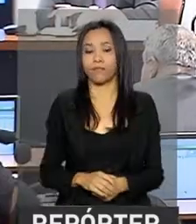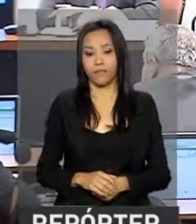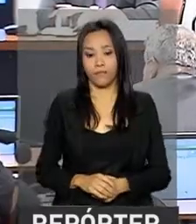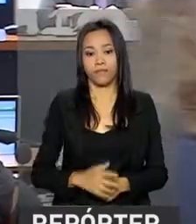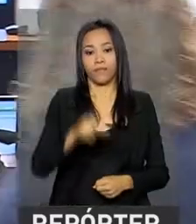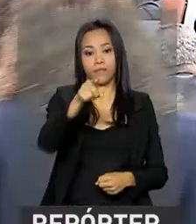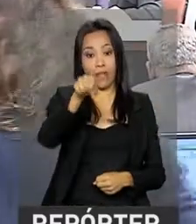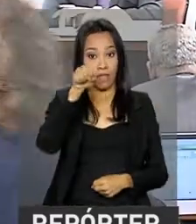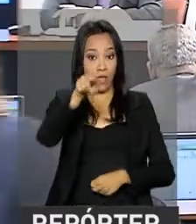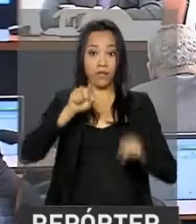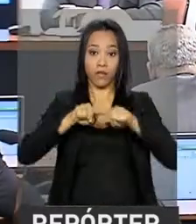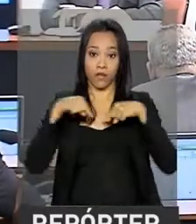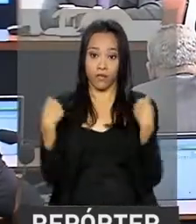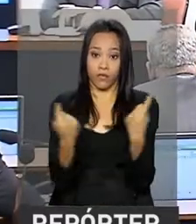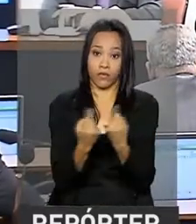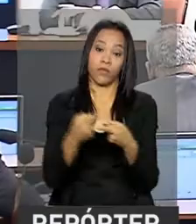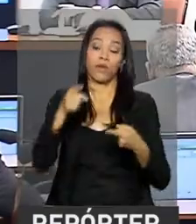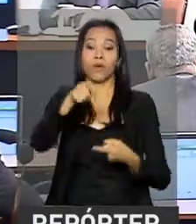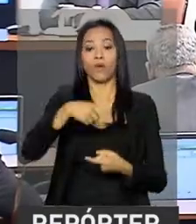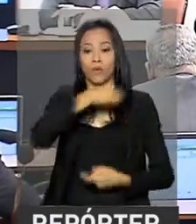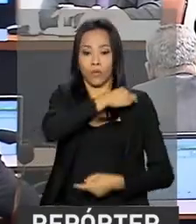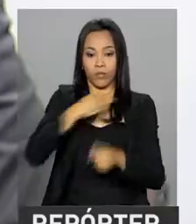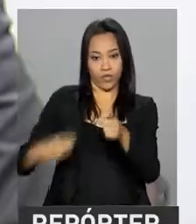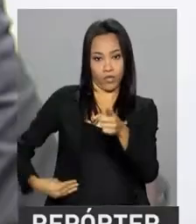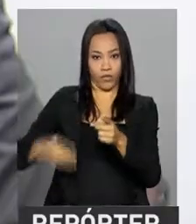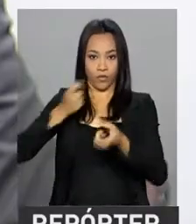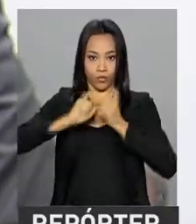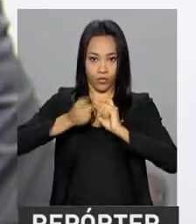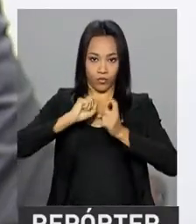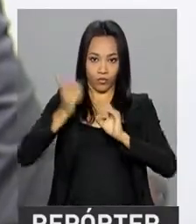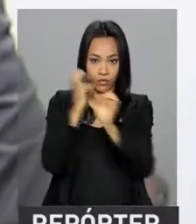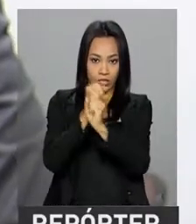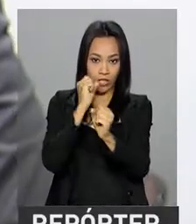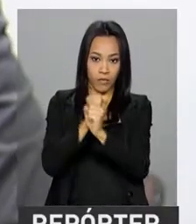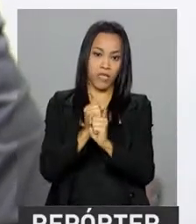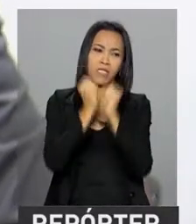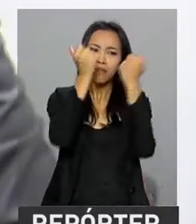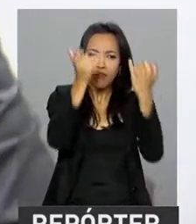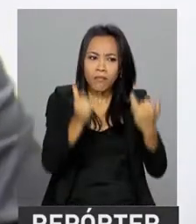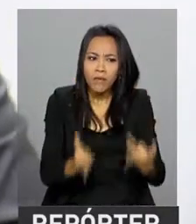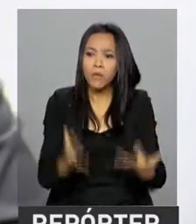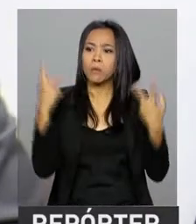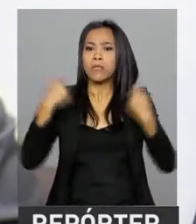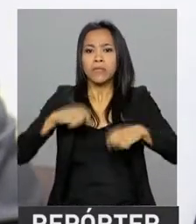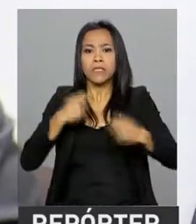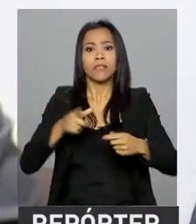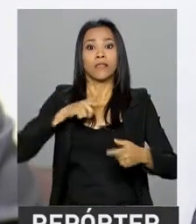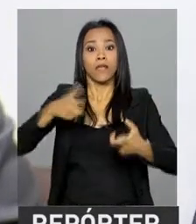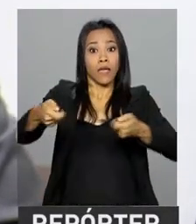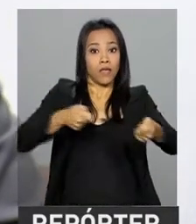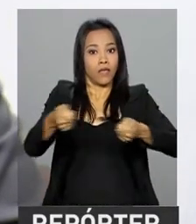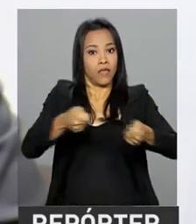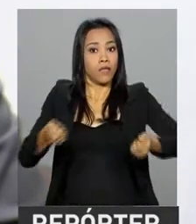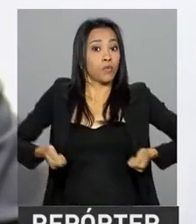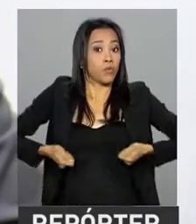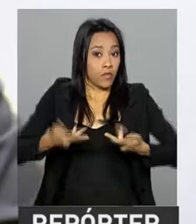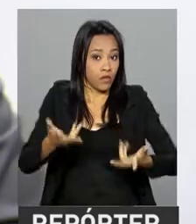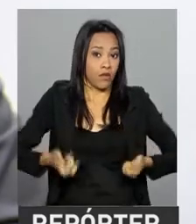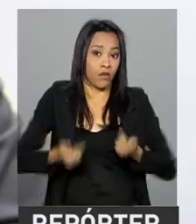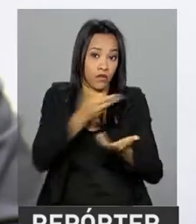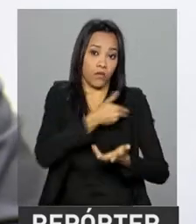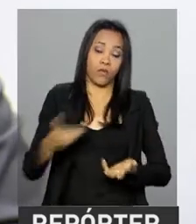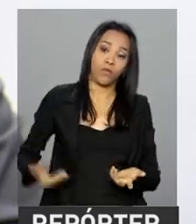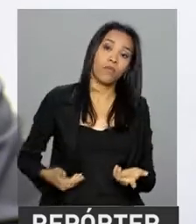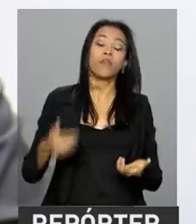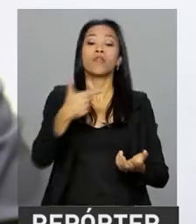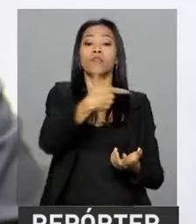Na audiência pública, o ministro do Planejamento destacou a necessidade de equilíbrio na divisão dos gastos públicos. Em